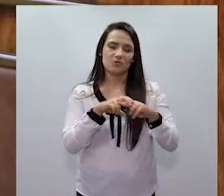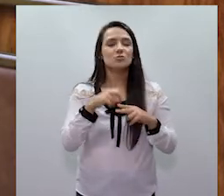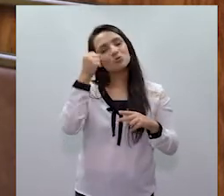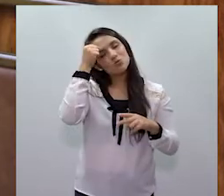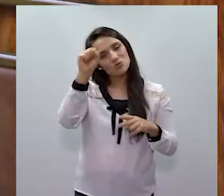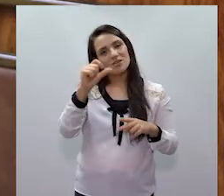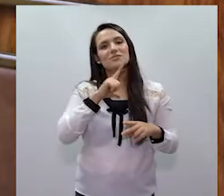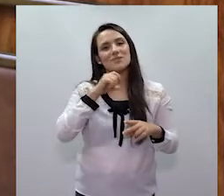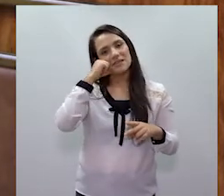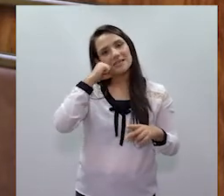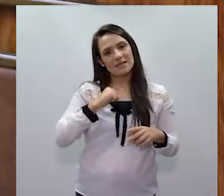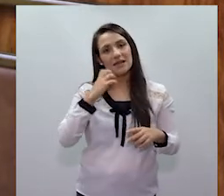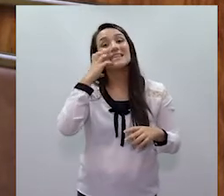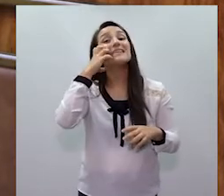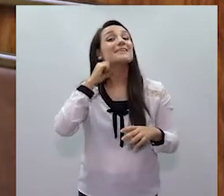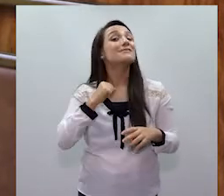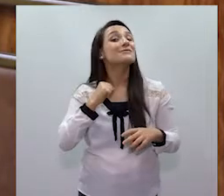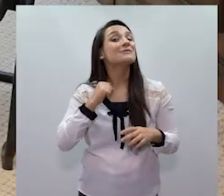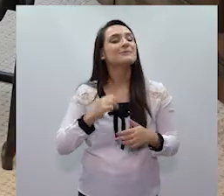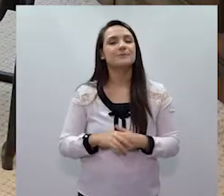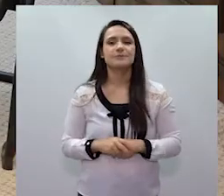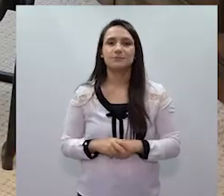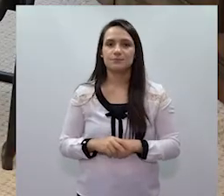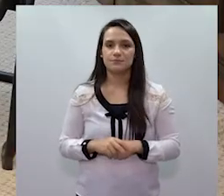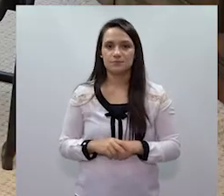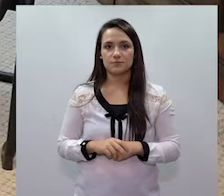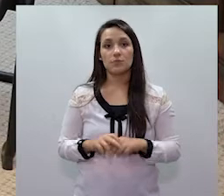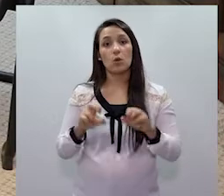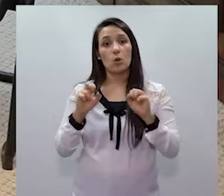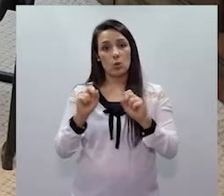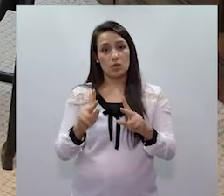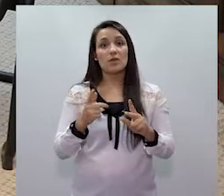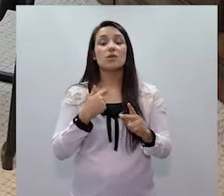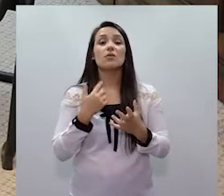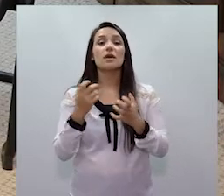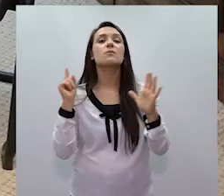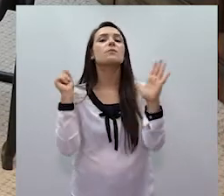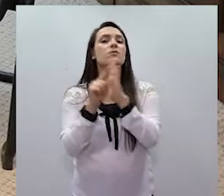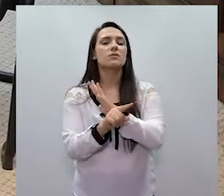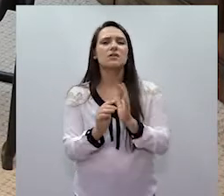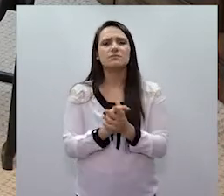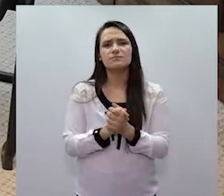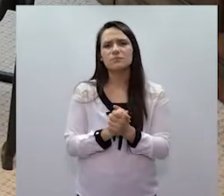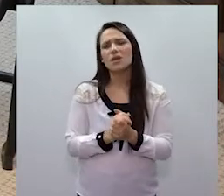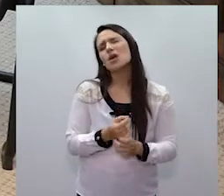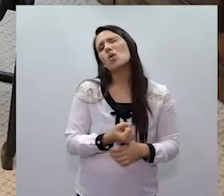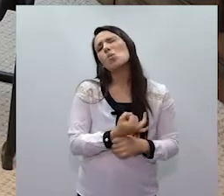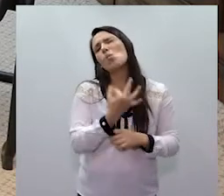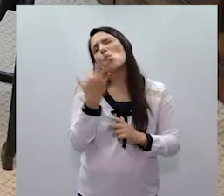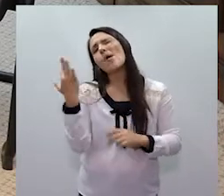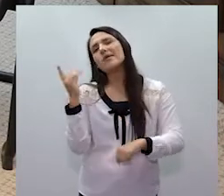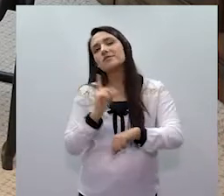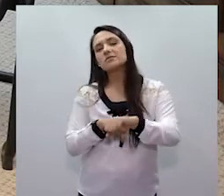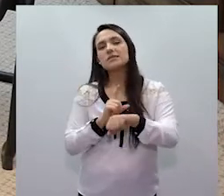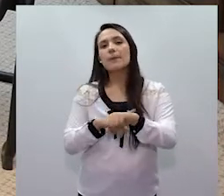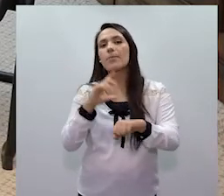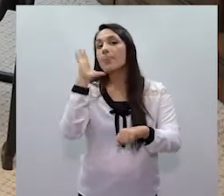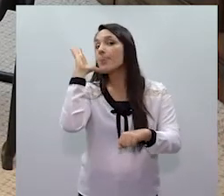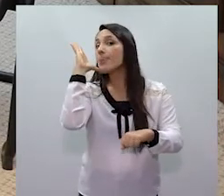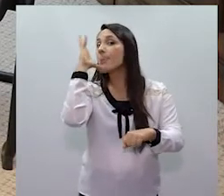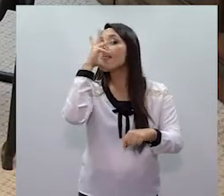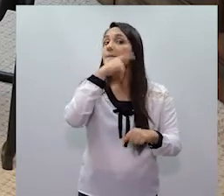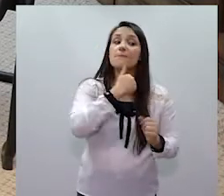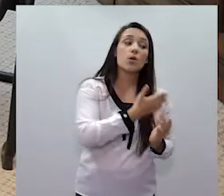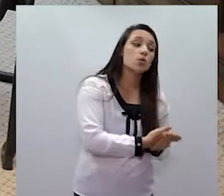são bem-sucedidas na adoção. E outra pergunta muito frequente, doutora, é quanto tempo dura esse processo de adoção,